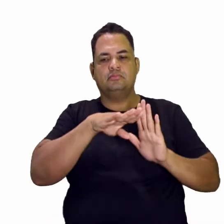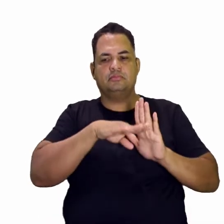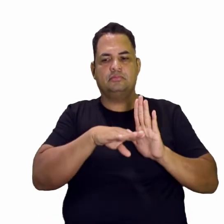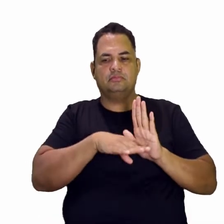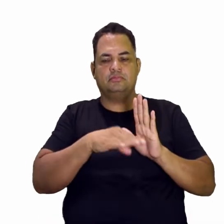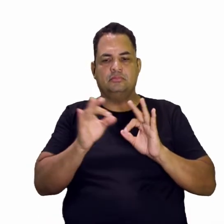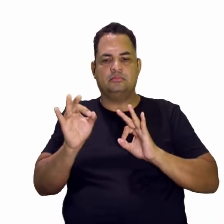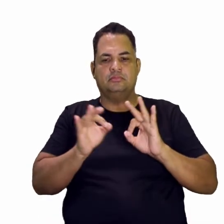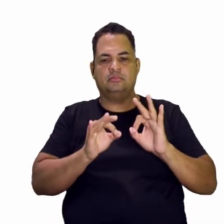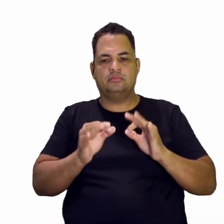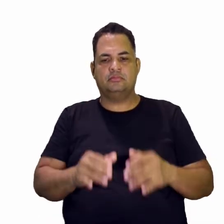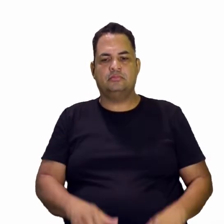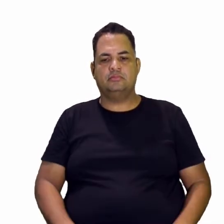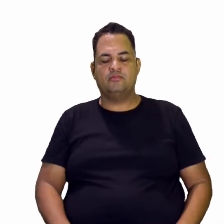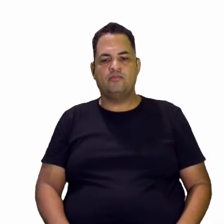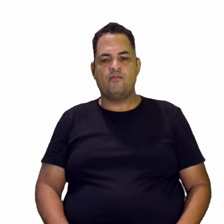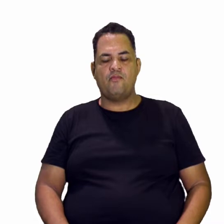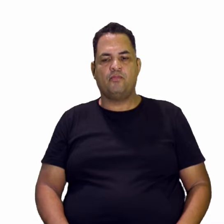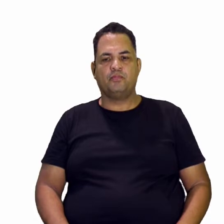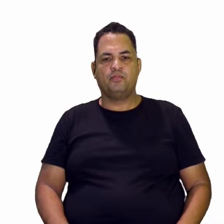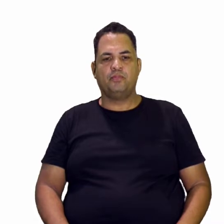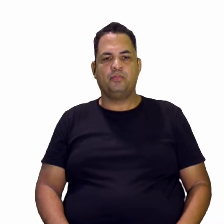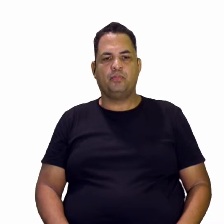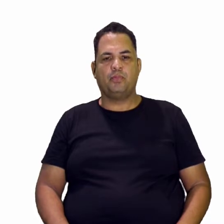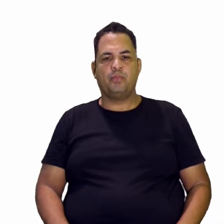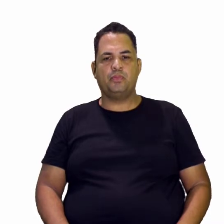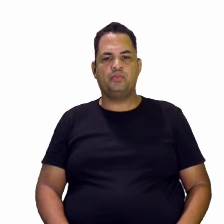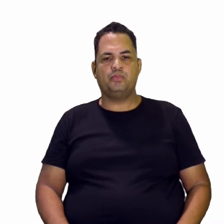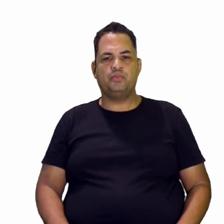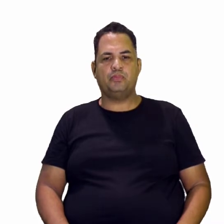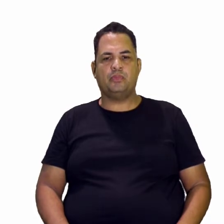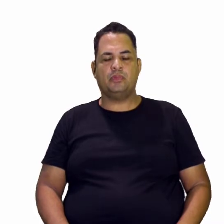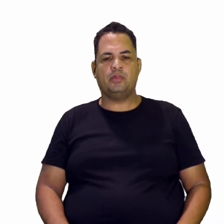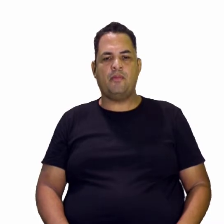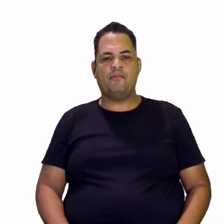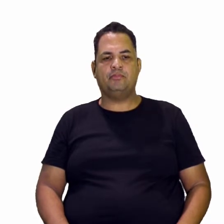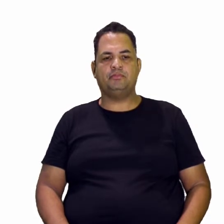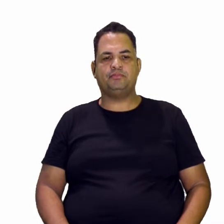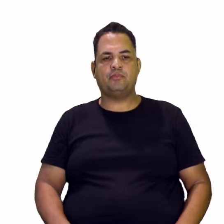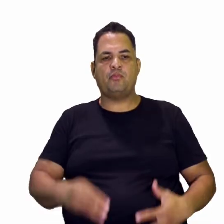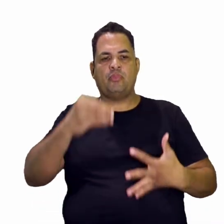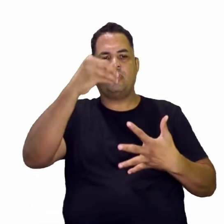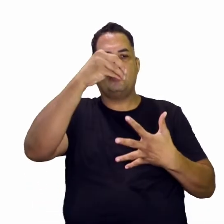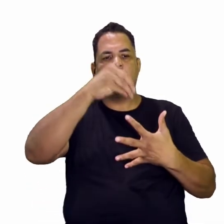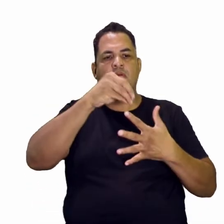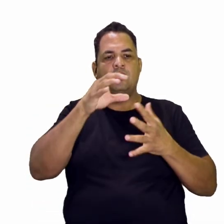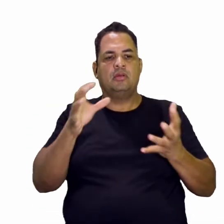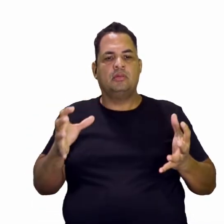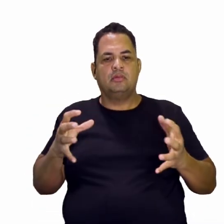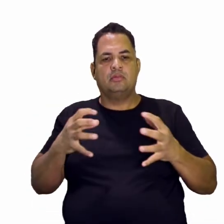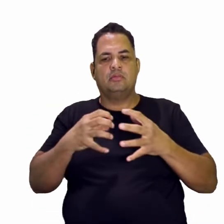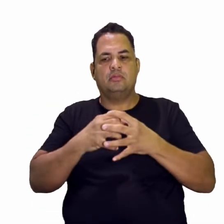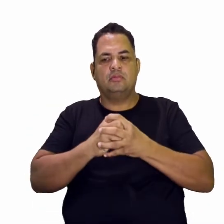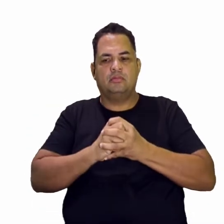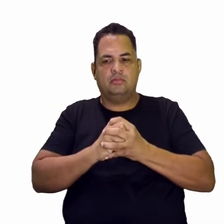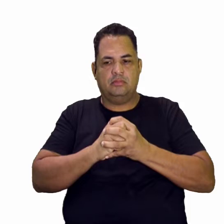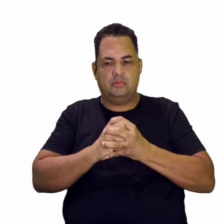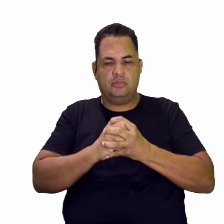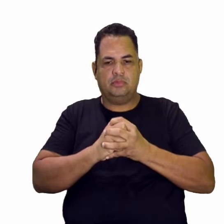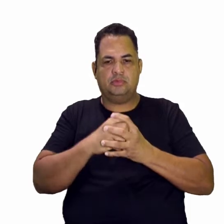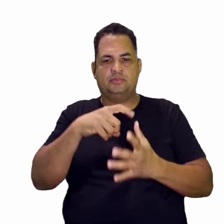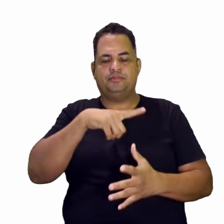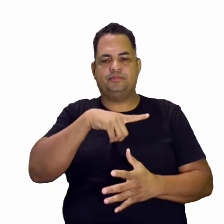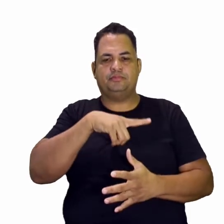é o vibrião cholerae. Vamos lá, então? Agora a gente vai passar para o reino protista. Dentro desse